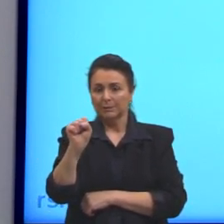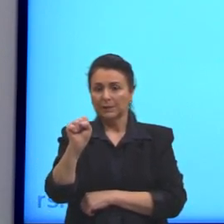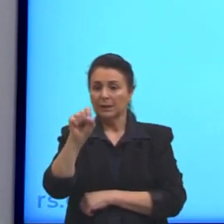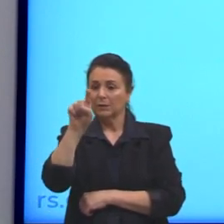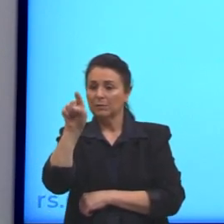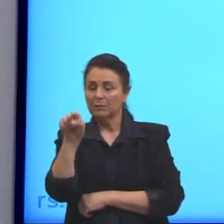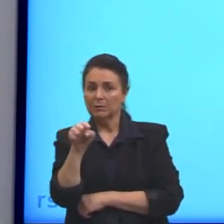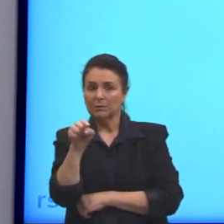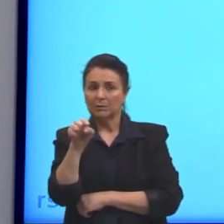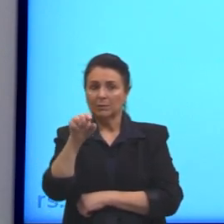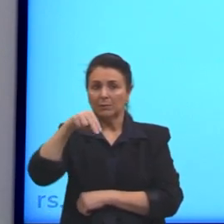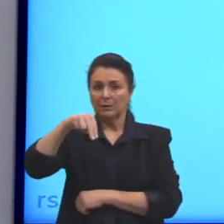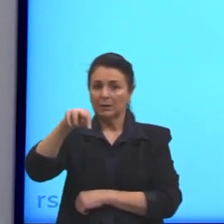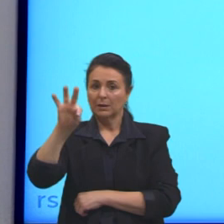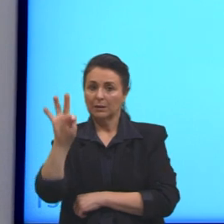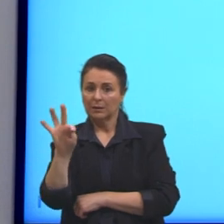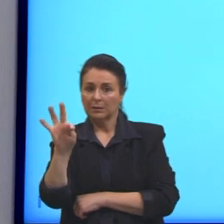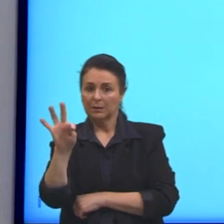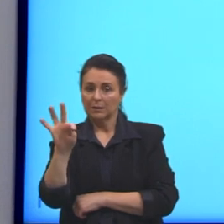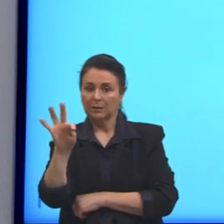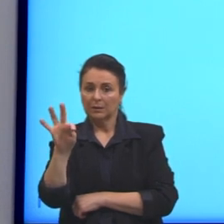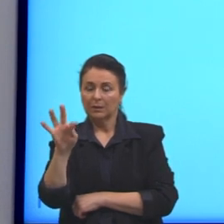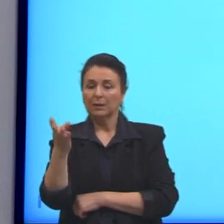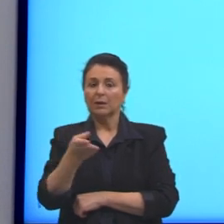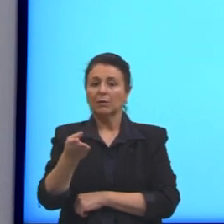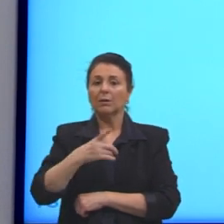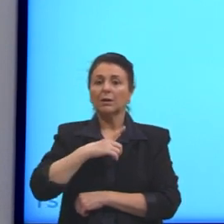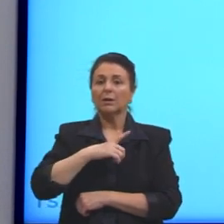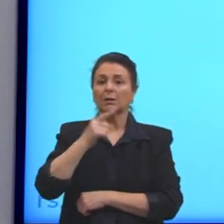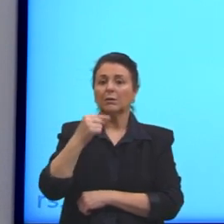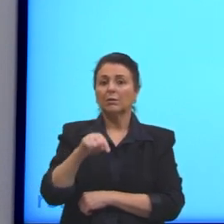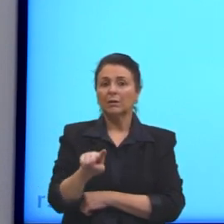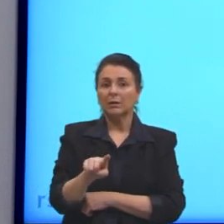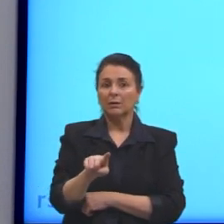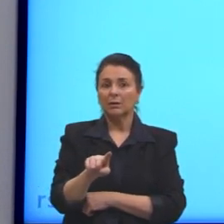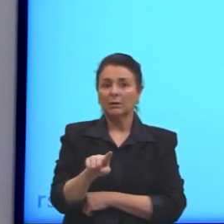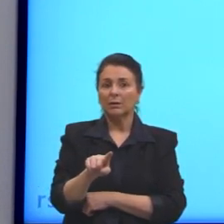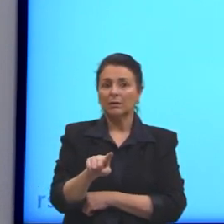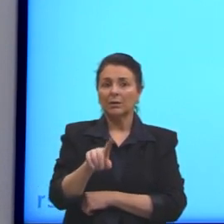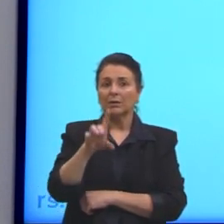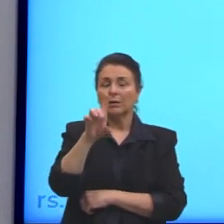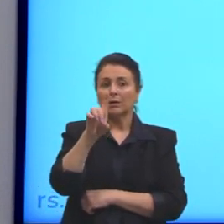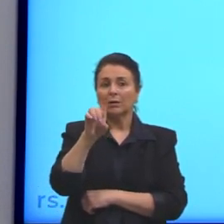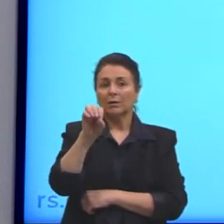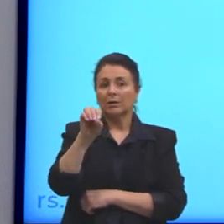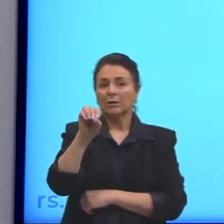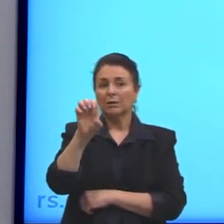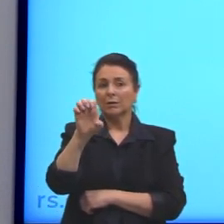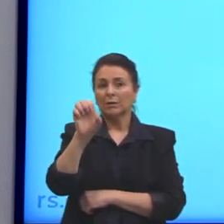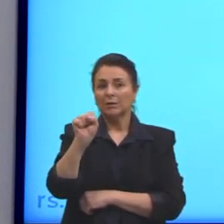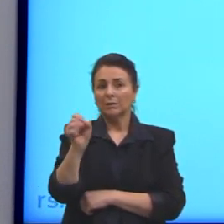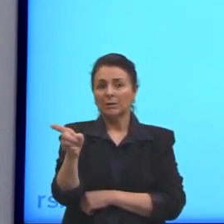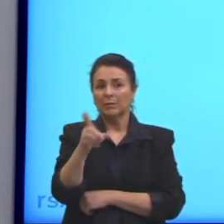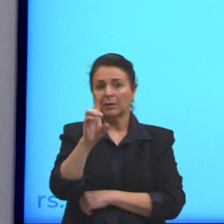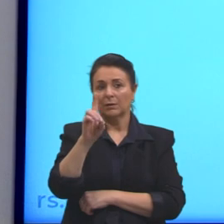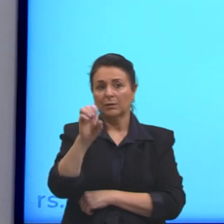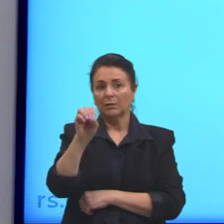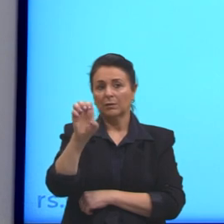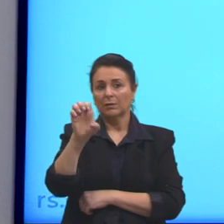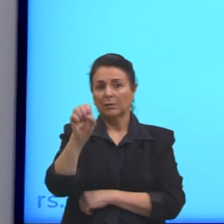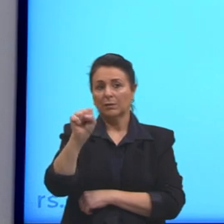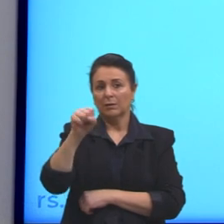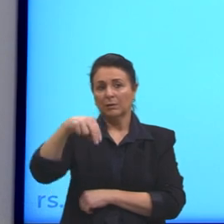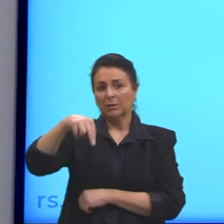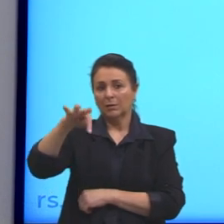o apóstolo ter esse aqui agora esses dois o das O das 1.200 o Du